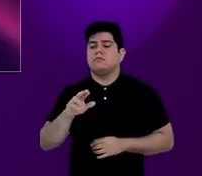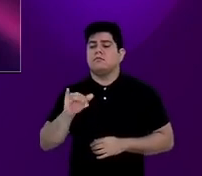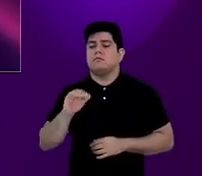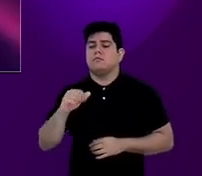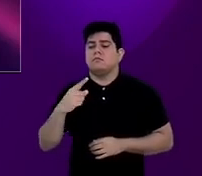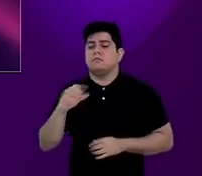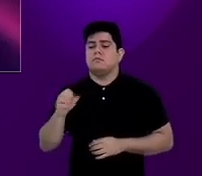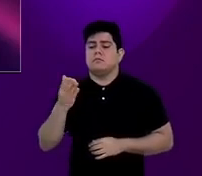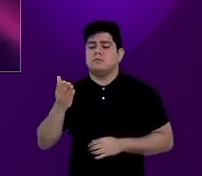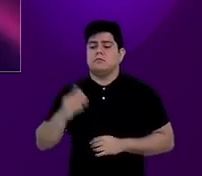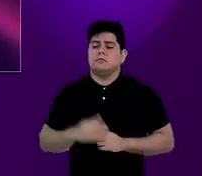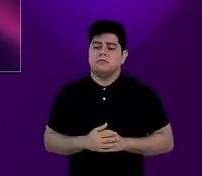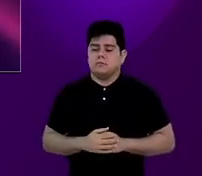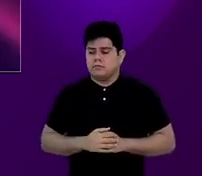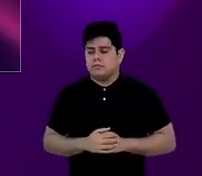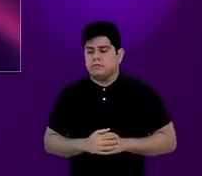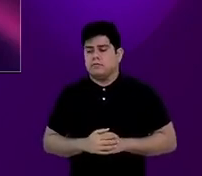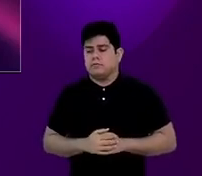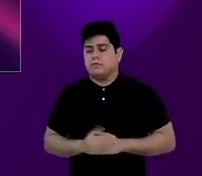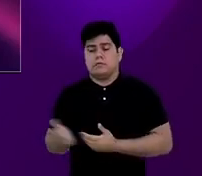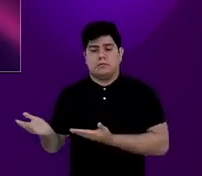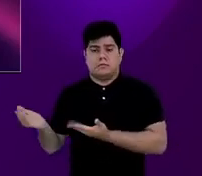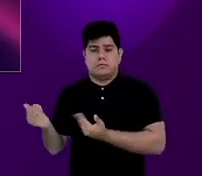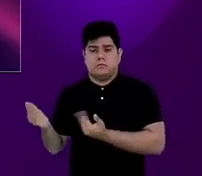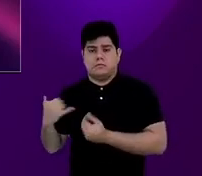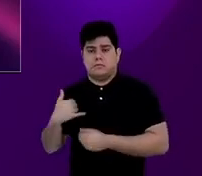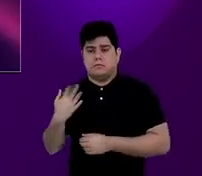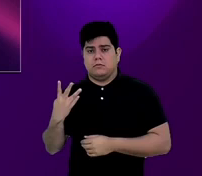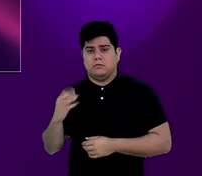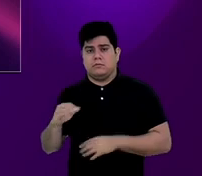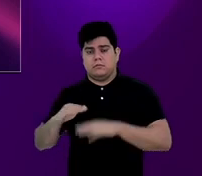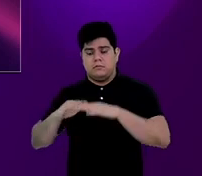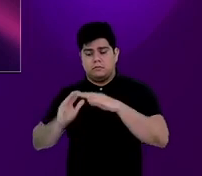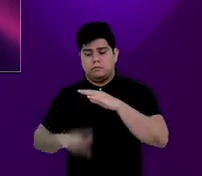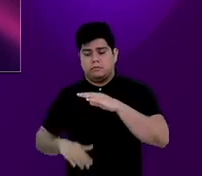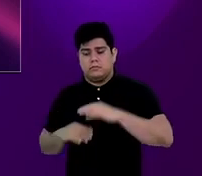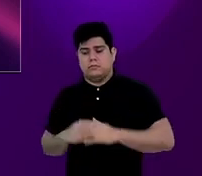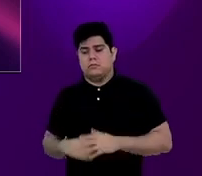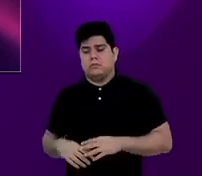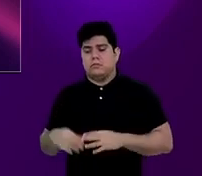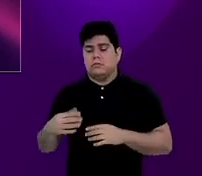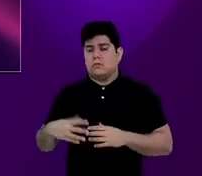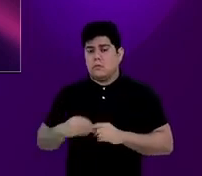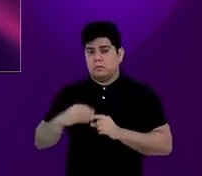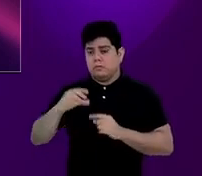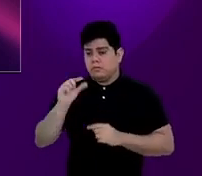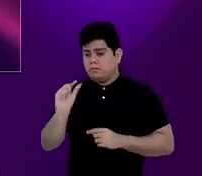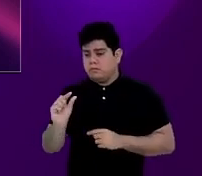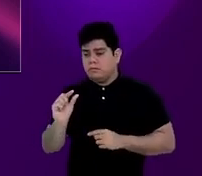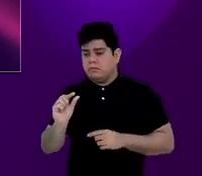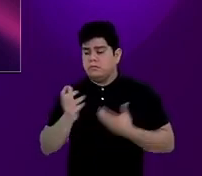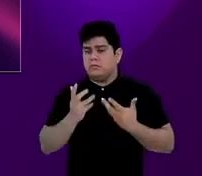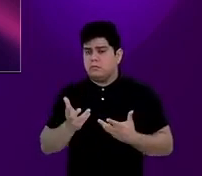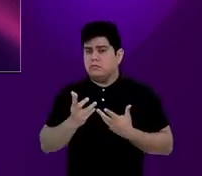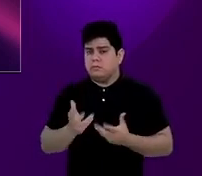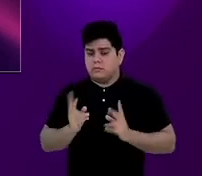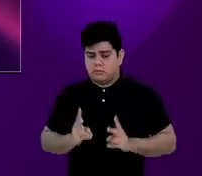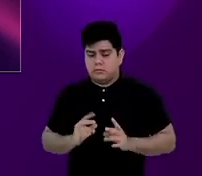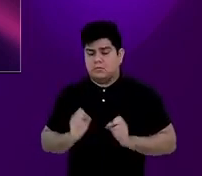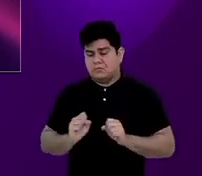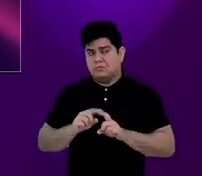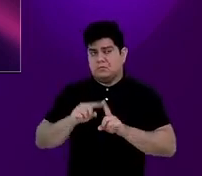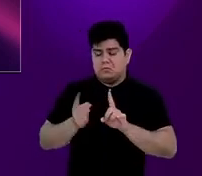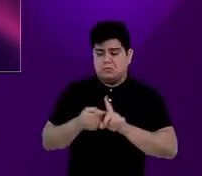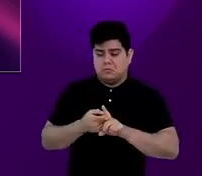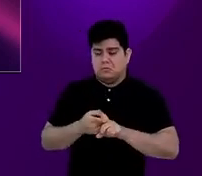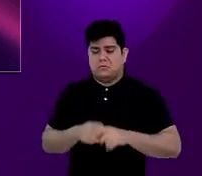de exceção que a gente faz para os pacientes jovens com menos de 40 anos, com tumores menores que 2 centímetros, que desejam preservar a fertilidade nas pacientes que foram diagnosticadas